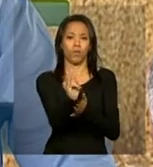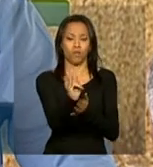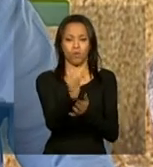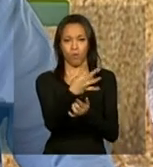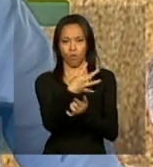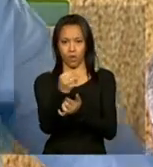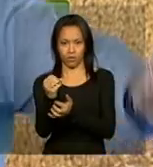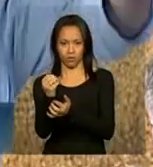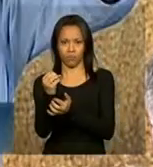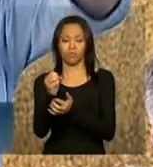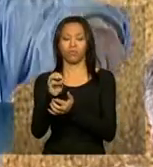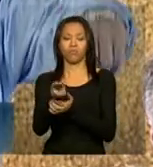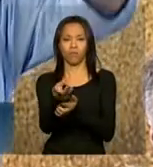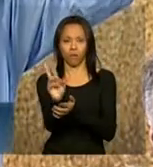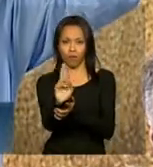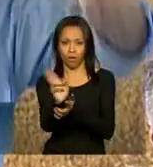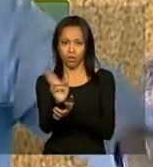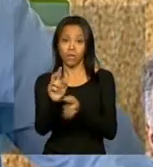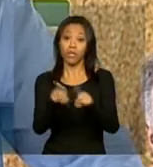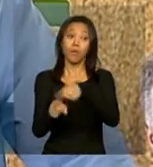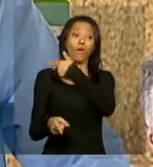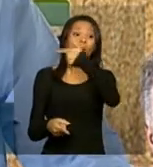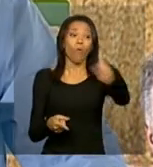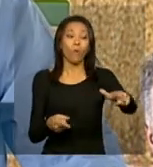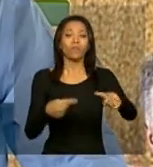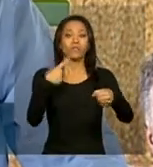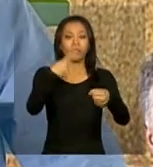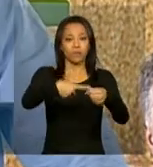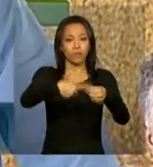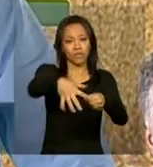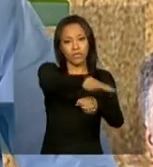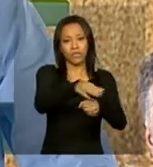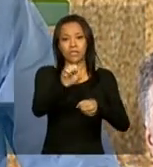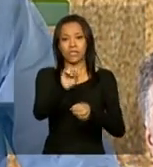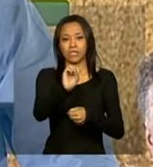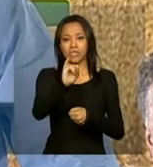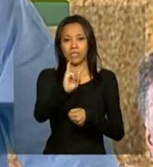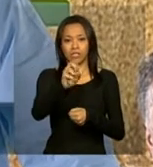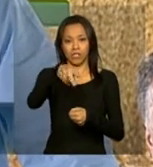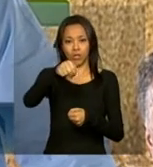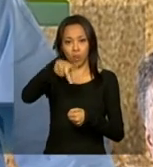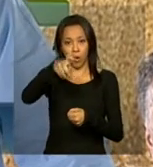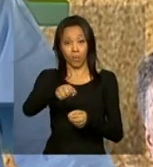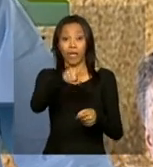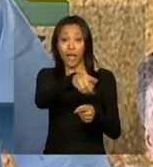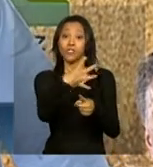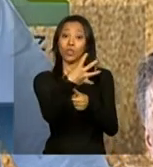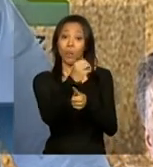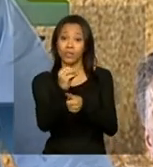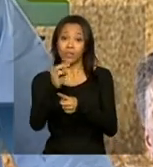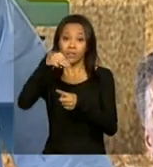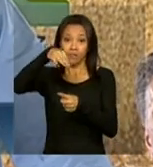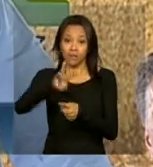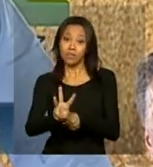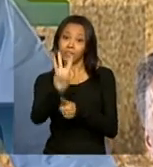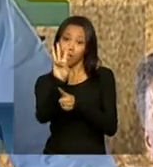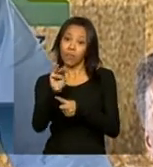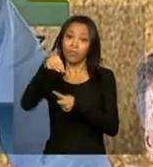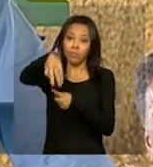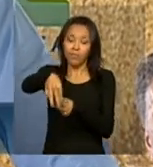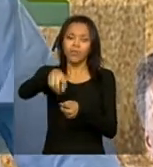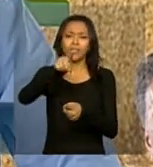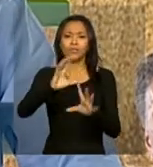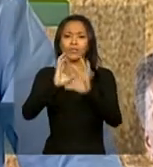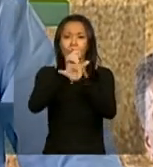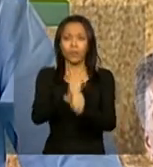1 bilhão e 400 milhões de reais, a de Sinop, que já deu início, 400 mega, em torno de 2 bilhões